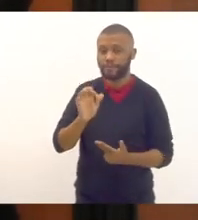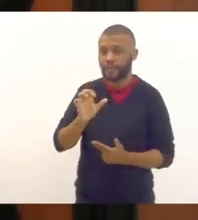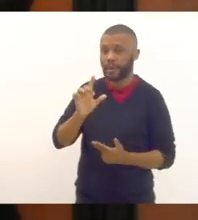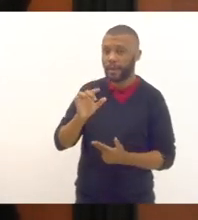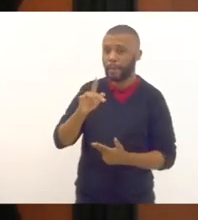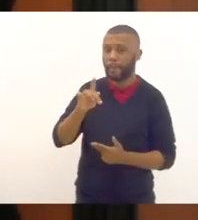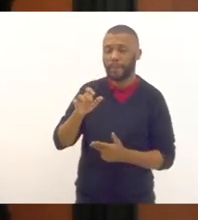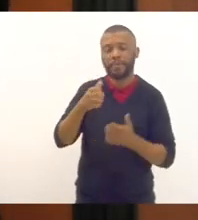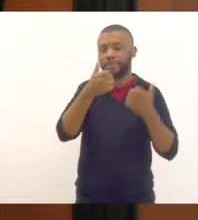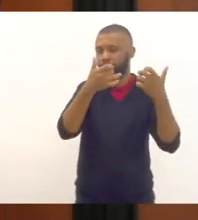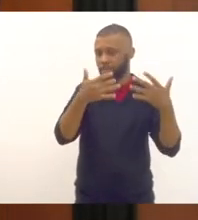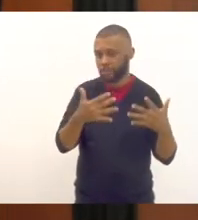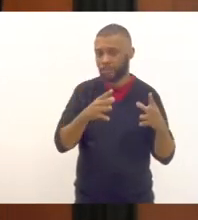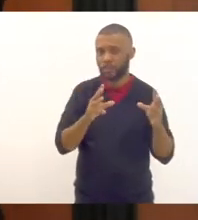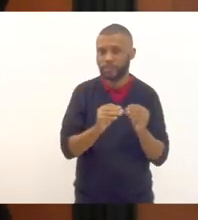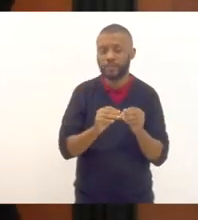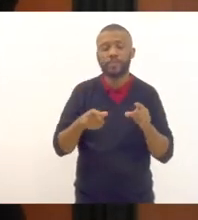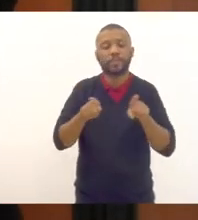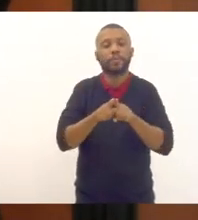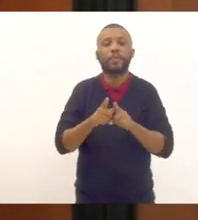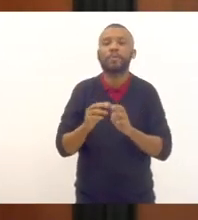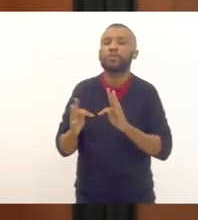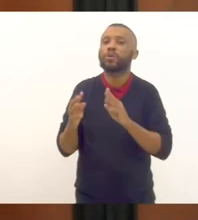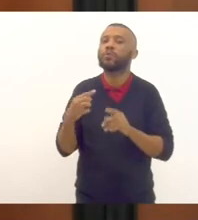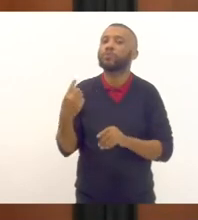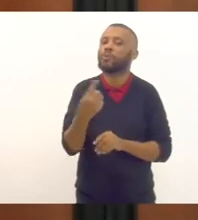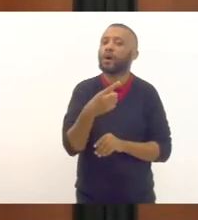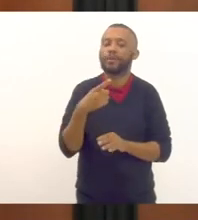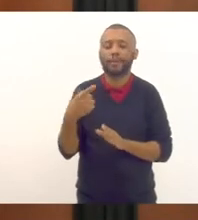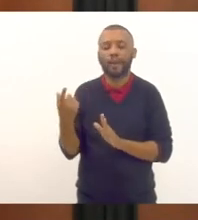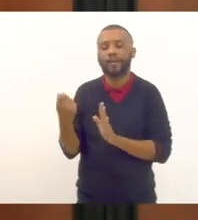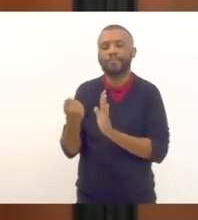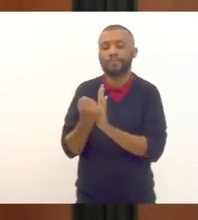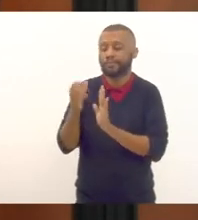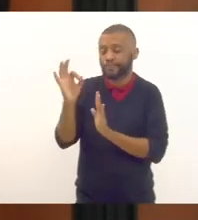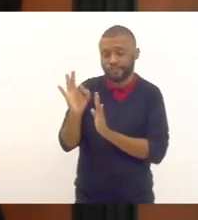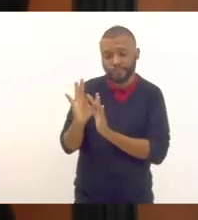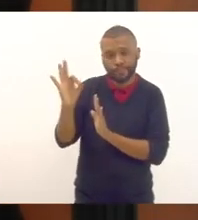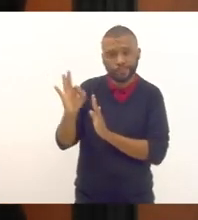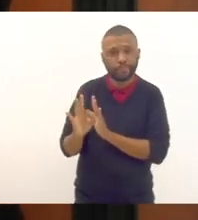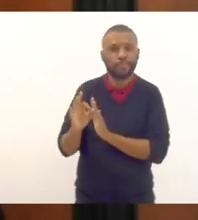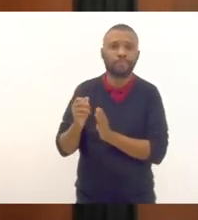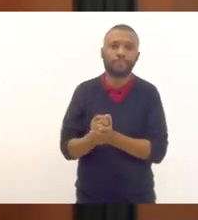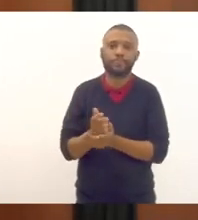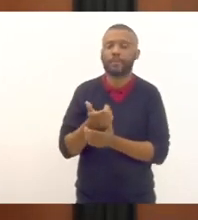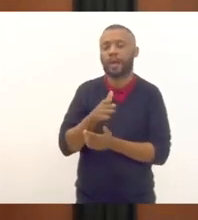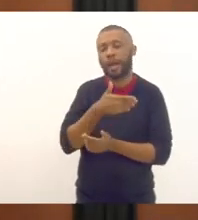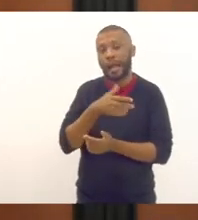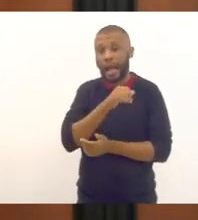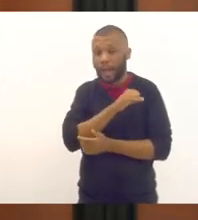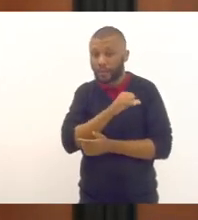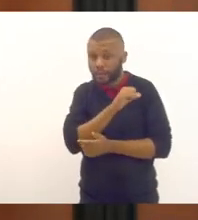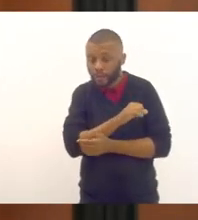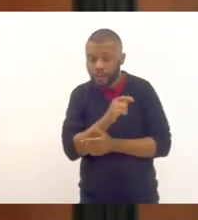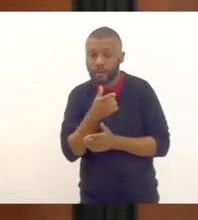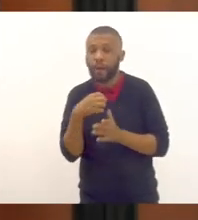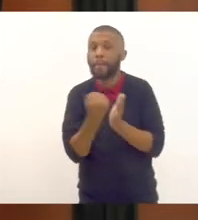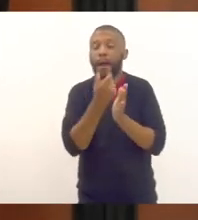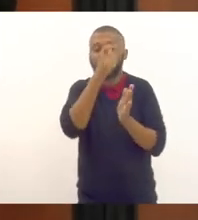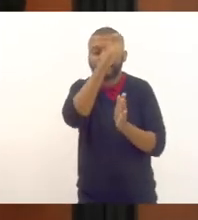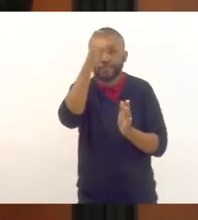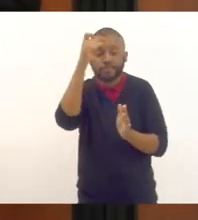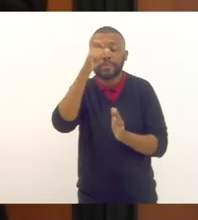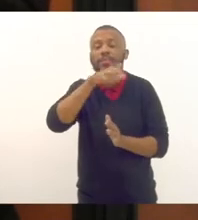passou, como para todos nós, né? A gente é taxado nos outros estados, que, pô, Rio de Janeiro, não sei o quê, Rio de Janeiro, não sei o que lá. É muito